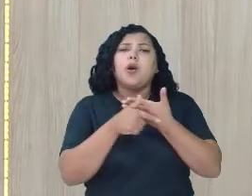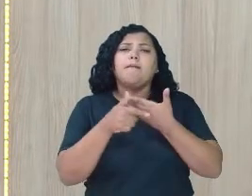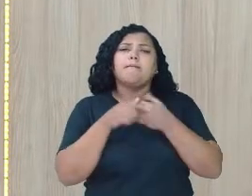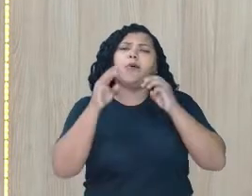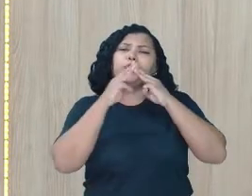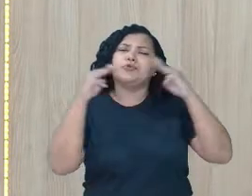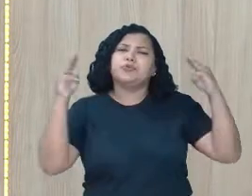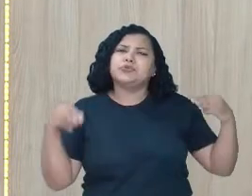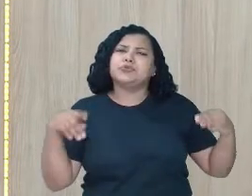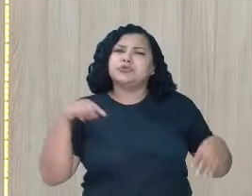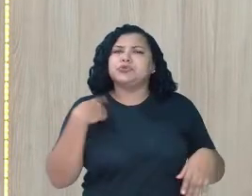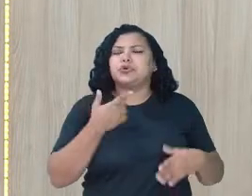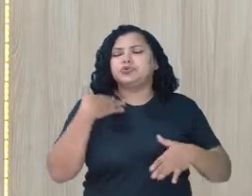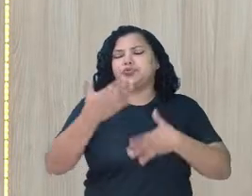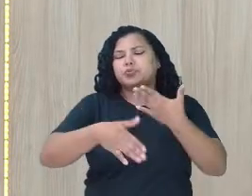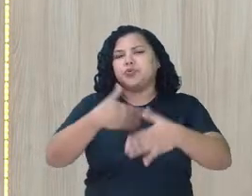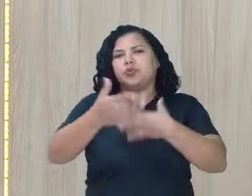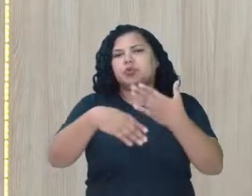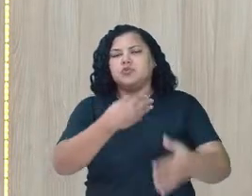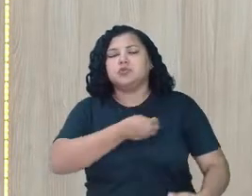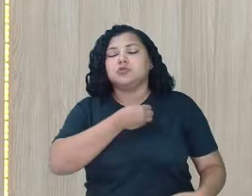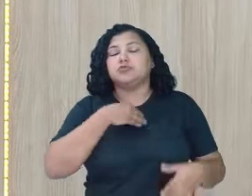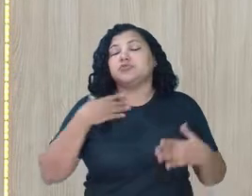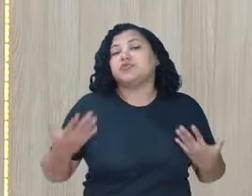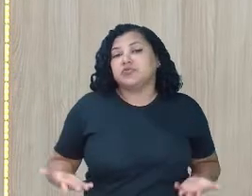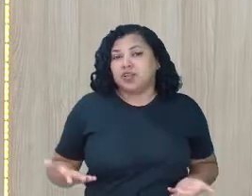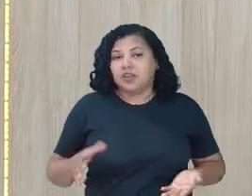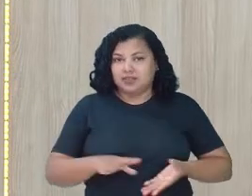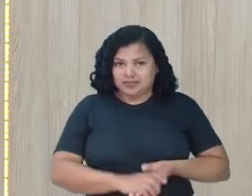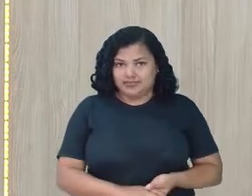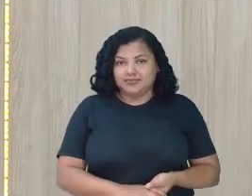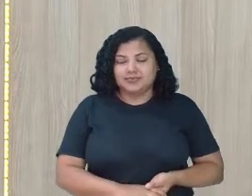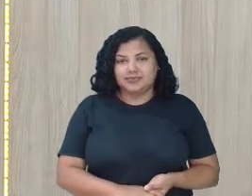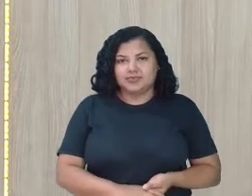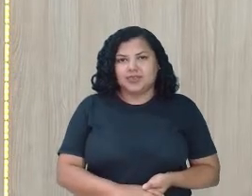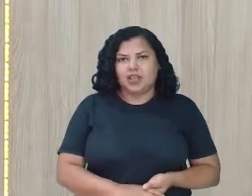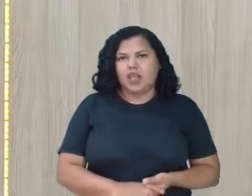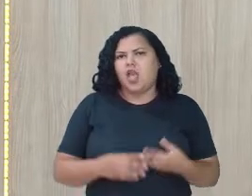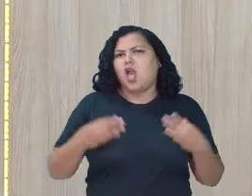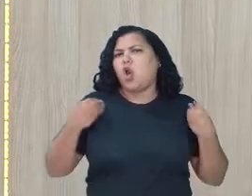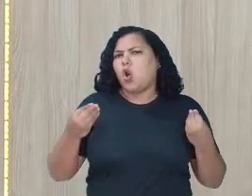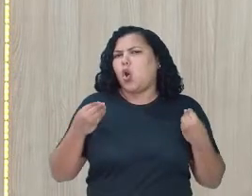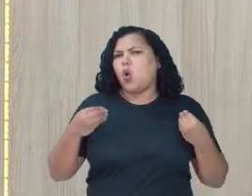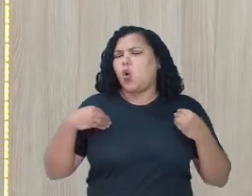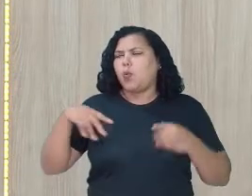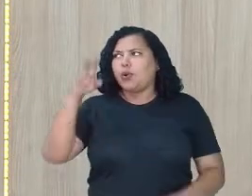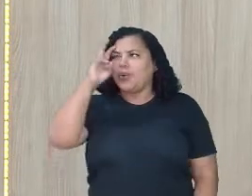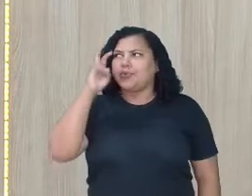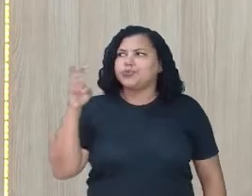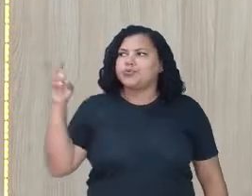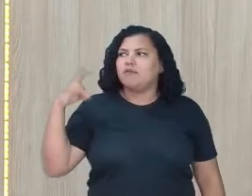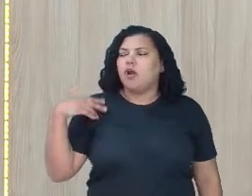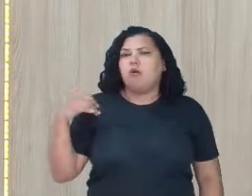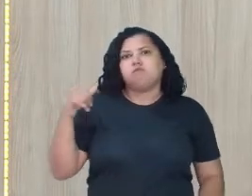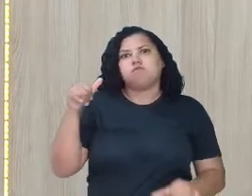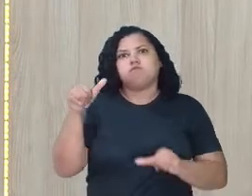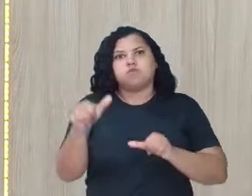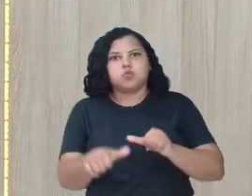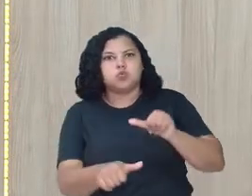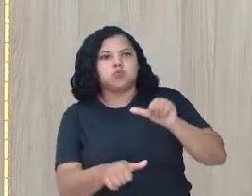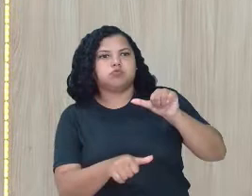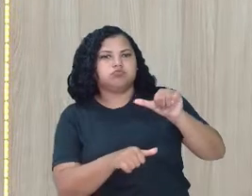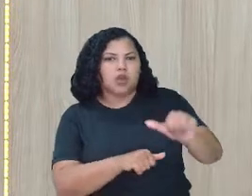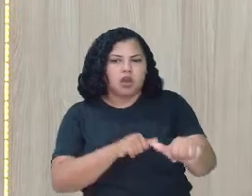museu no nosso processo de vida, né? E como a cultura vai se alternando, como ela vai